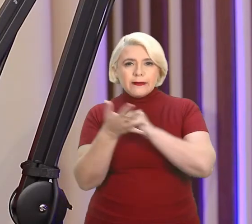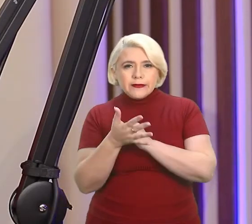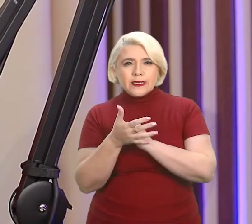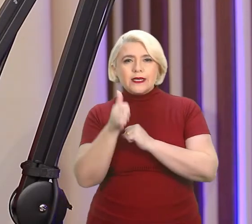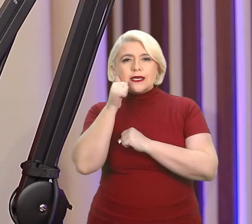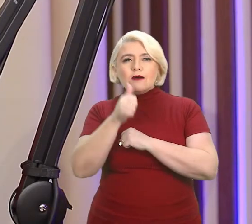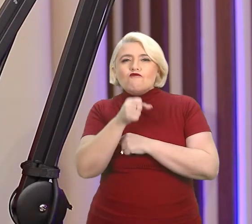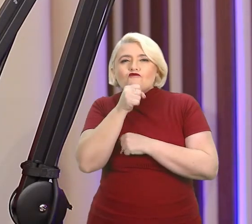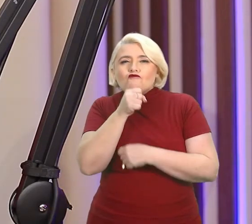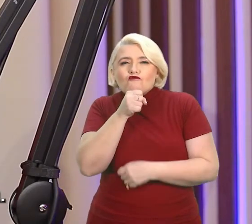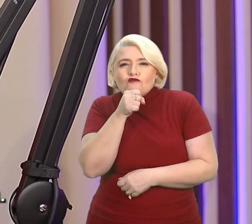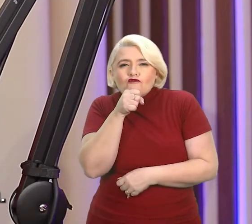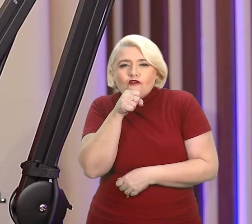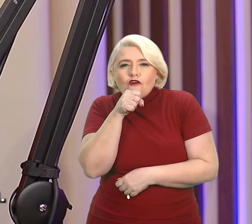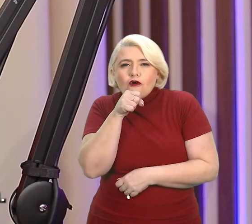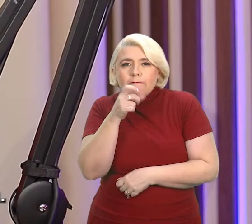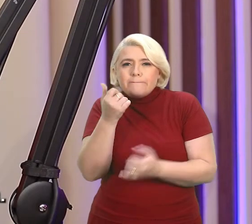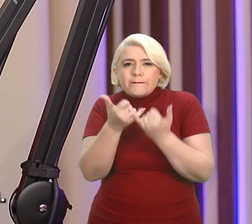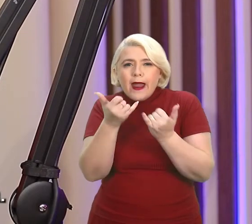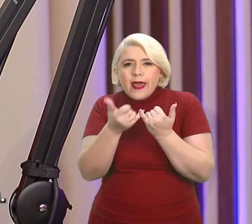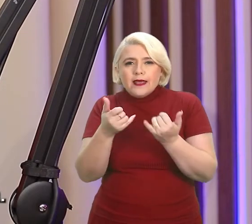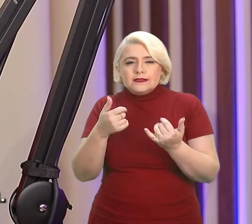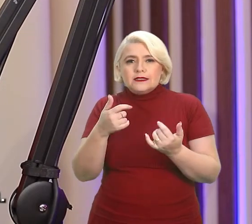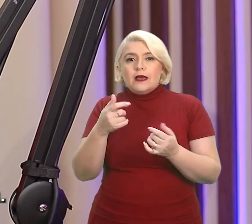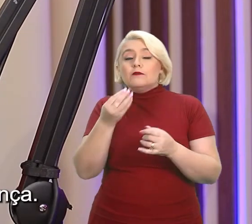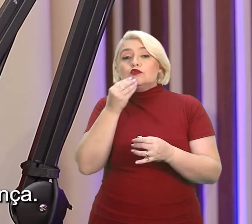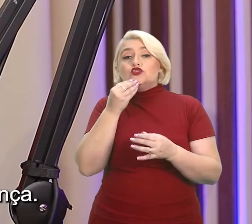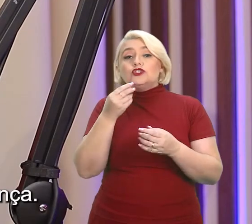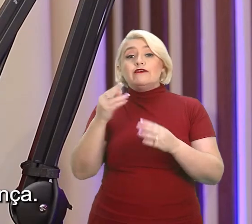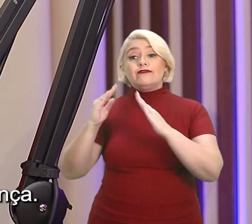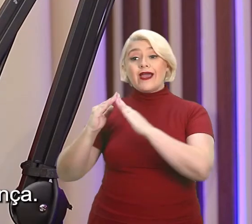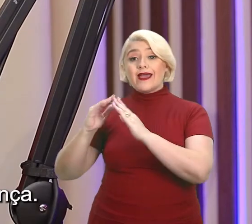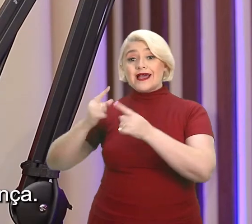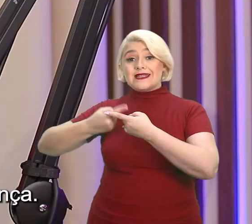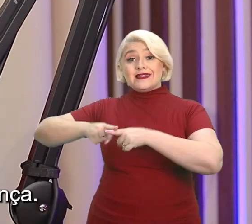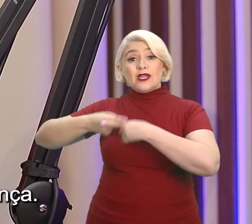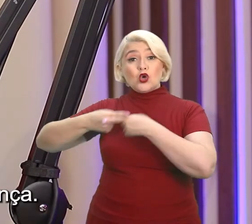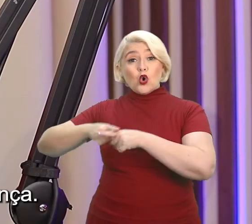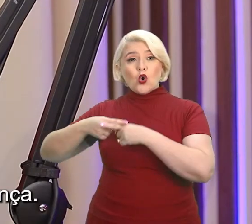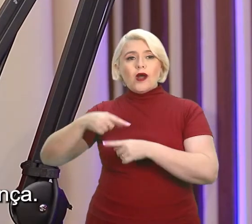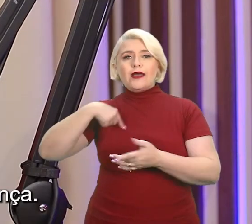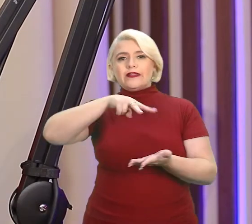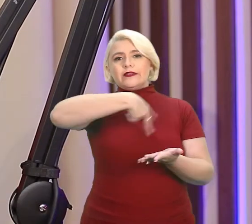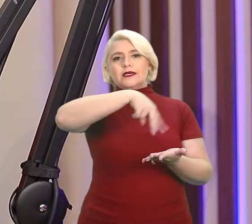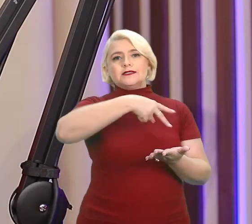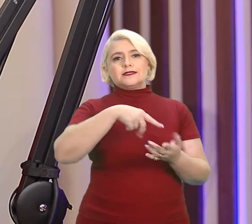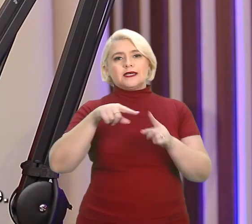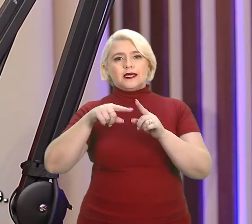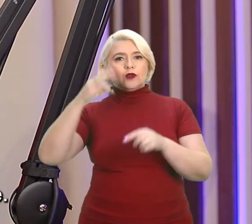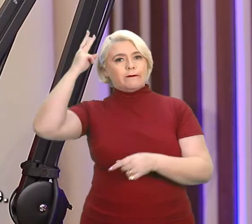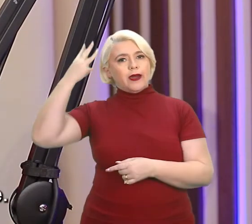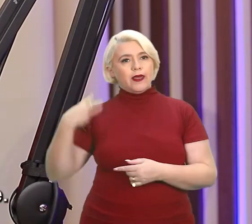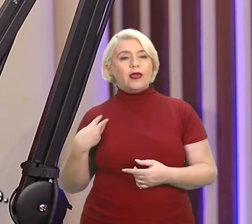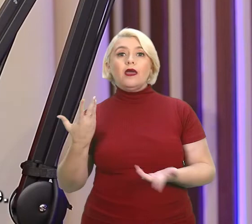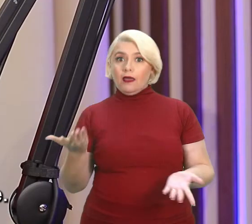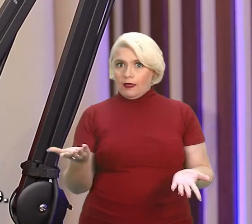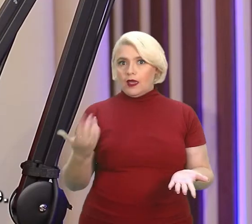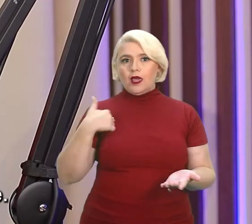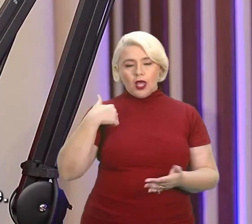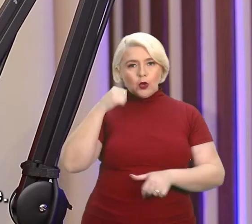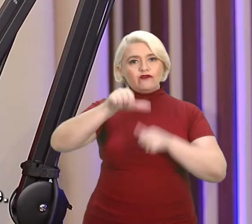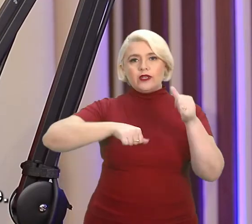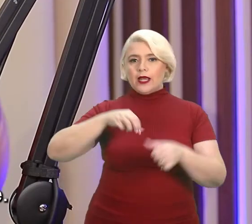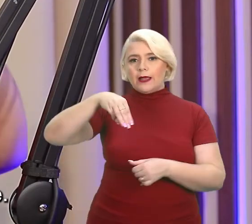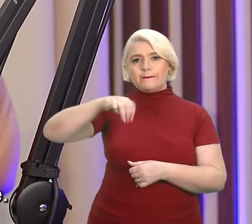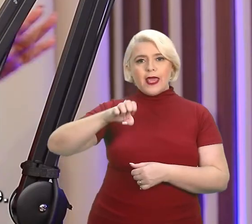uma senhorinha devia estar fazendo tricô na casa dela, estava lá dançando para Marília Mendonça. Virei meme na mesma